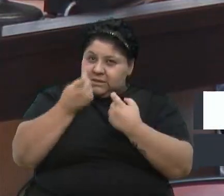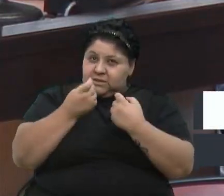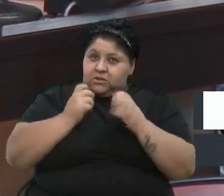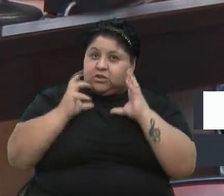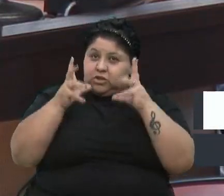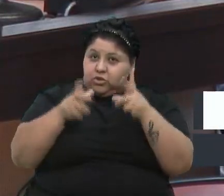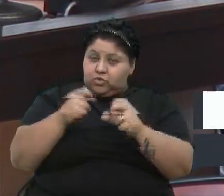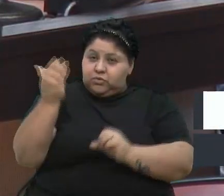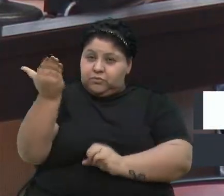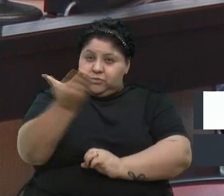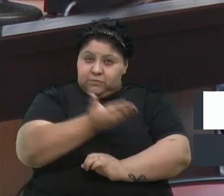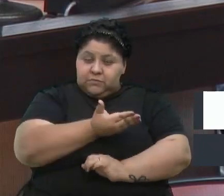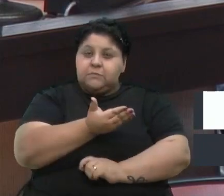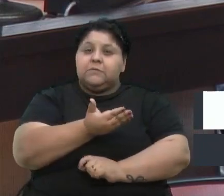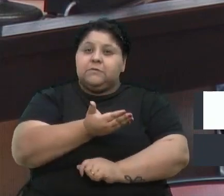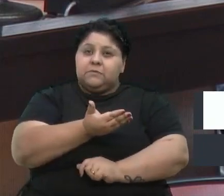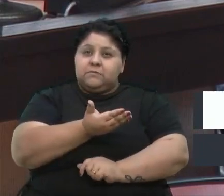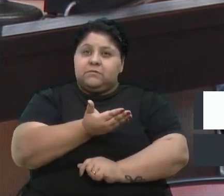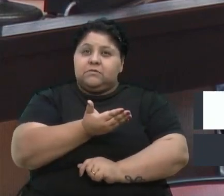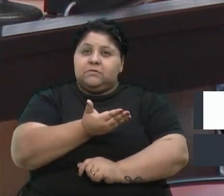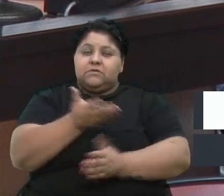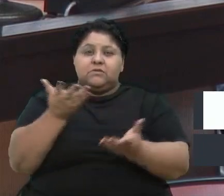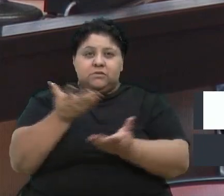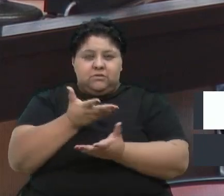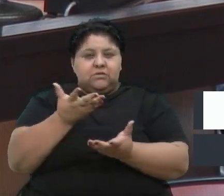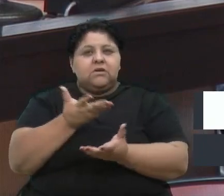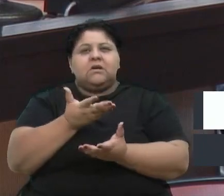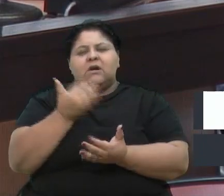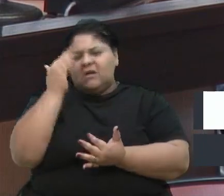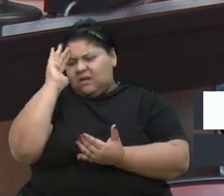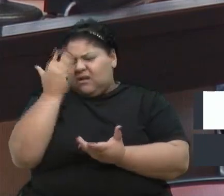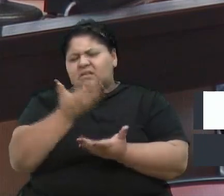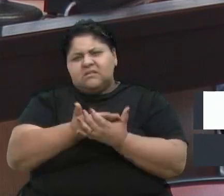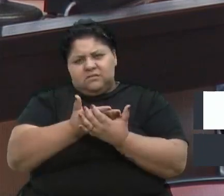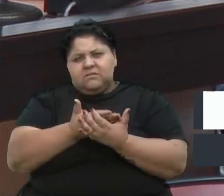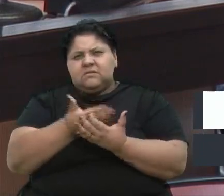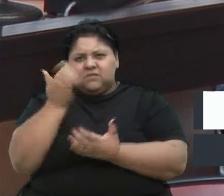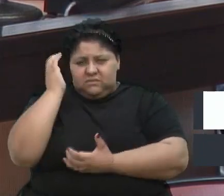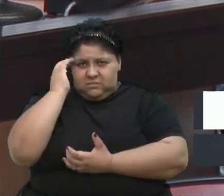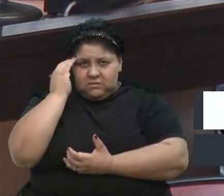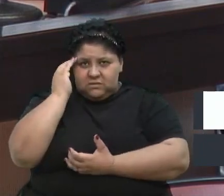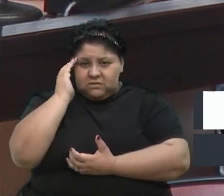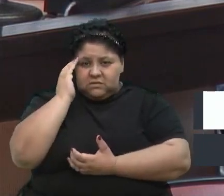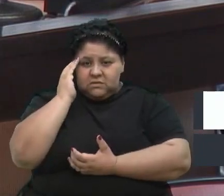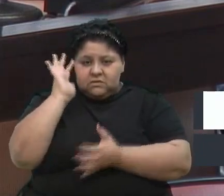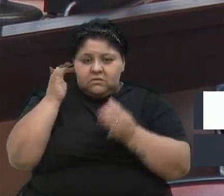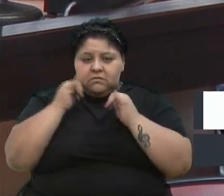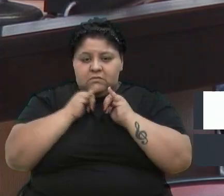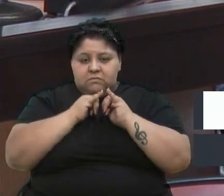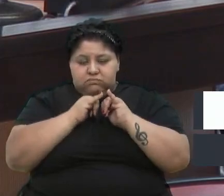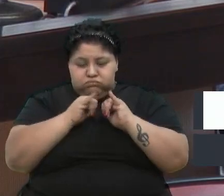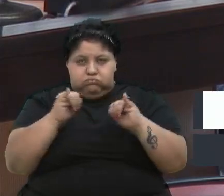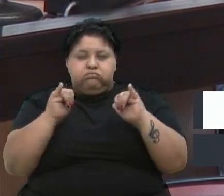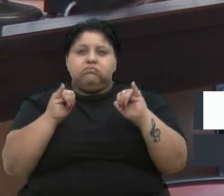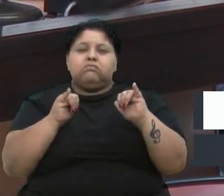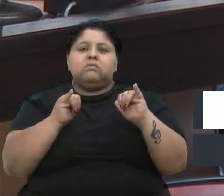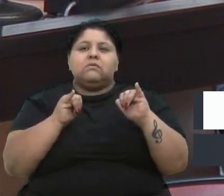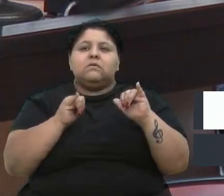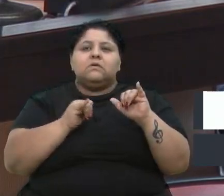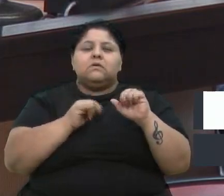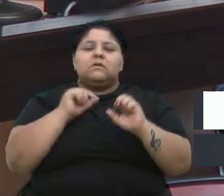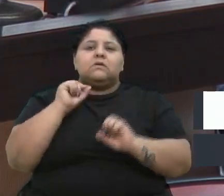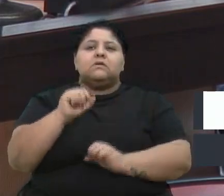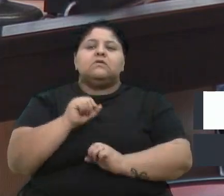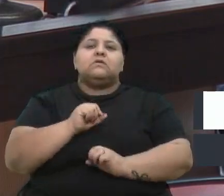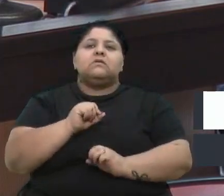senhores e senhoras, haja vista, creio que vocês estão sabendo dessa informação, que é